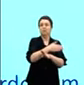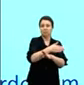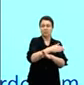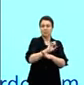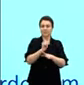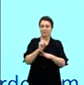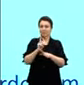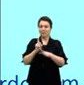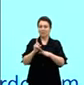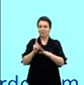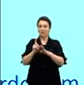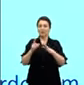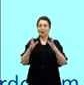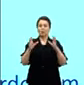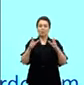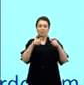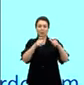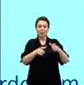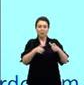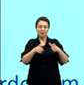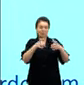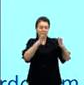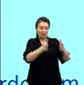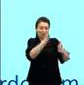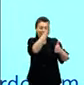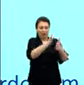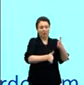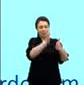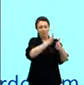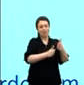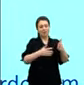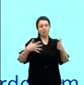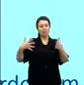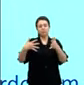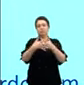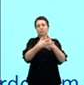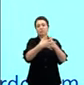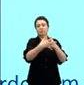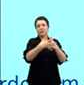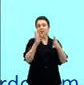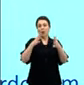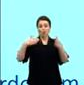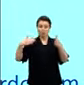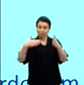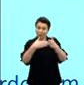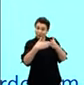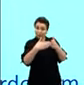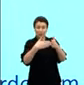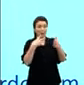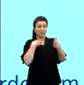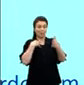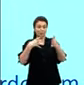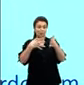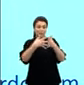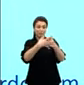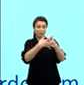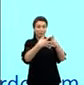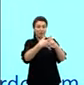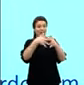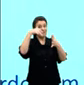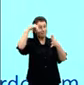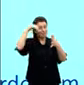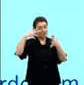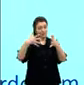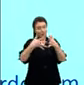uma cerquinha, né? Uma cerquinha simplesinha ali para proteger de invasores, por exemplo, a tua